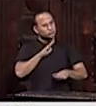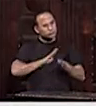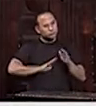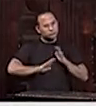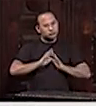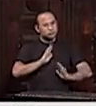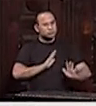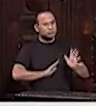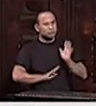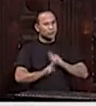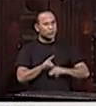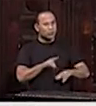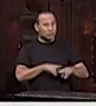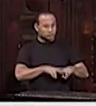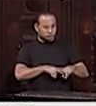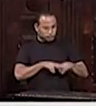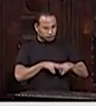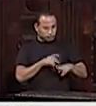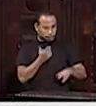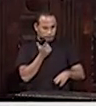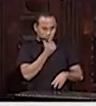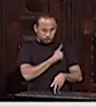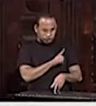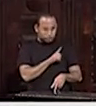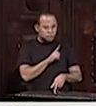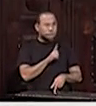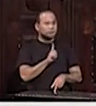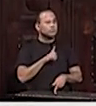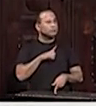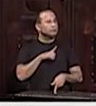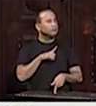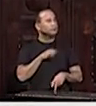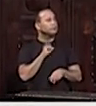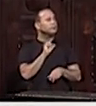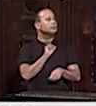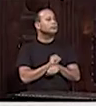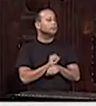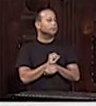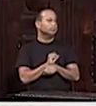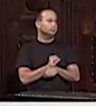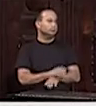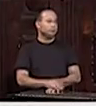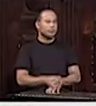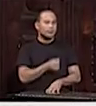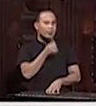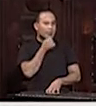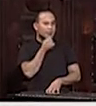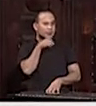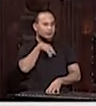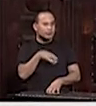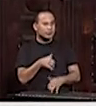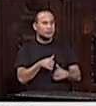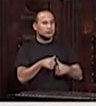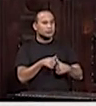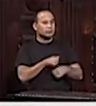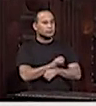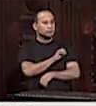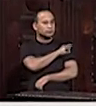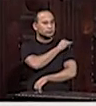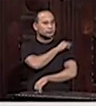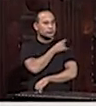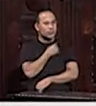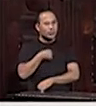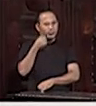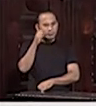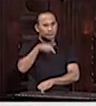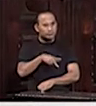cuidadosos para que a gente, de fato, tivesse o efeito esperado. Por exemplo, aqui no Rio de Janeiro, a gente aprovou esse